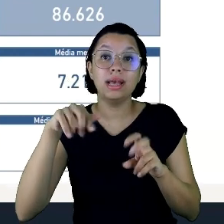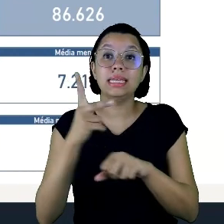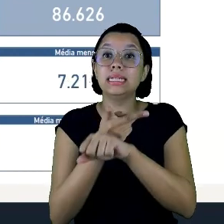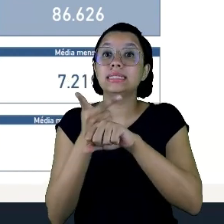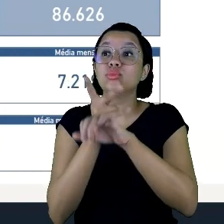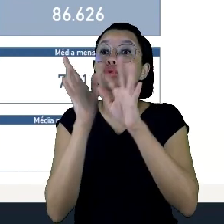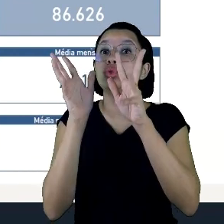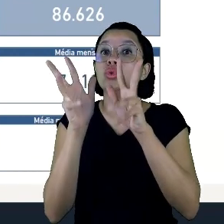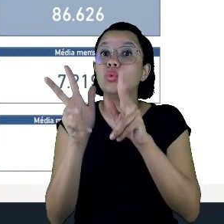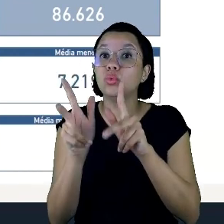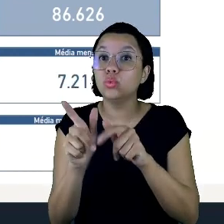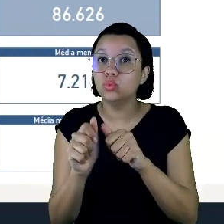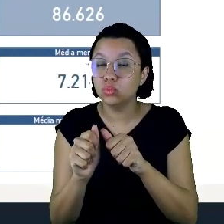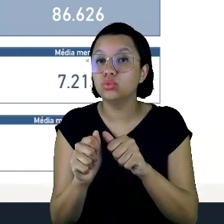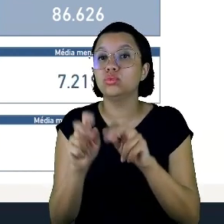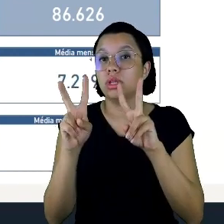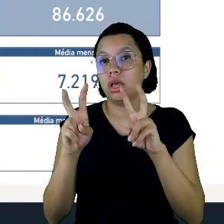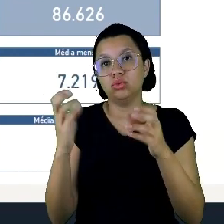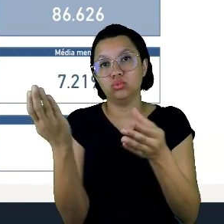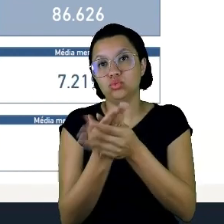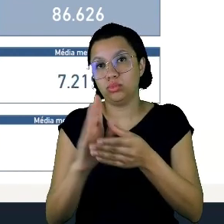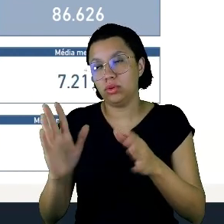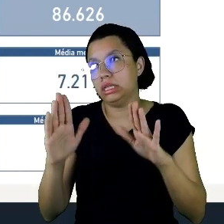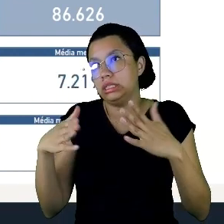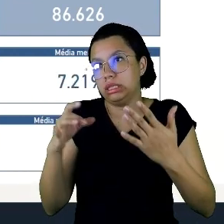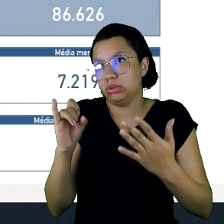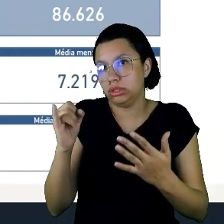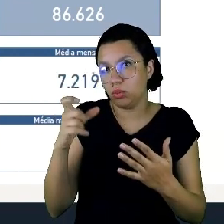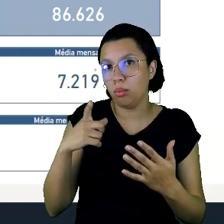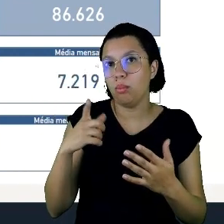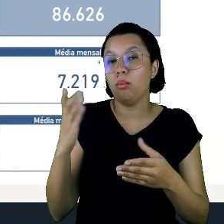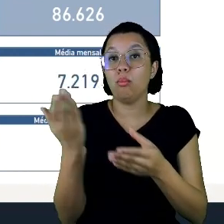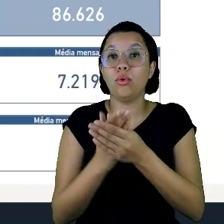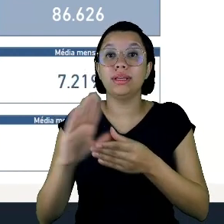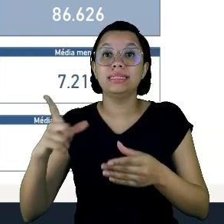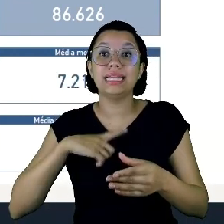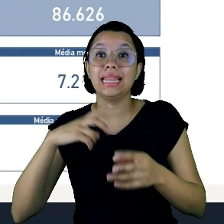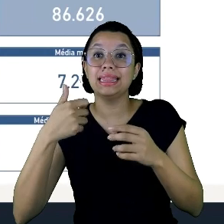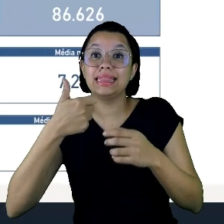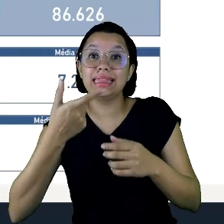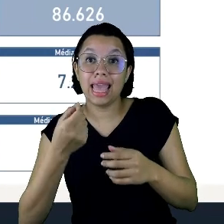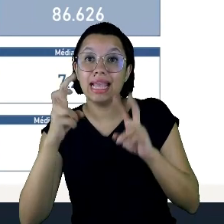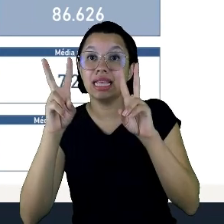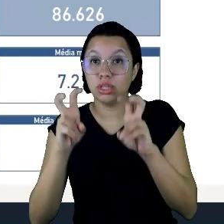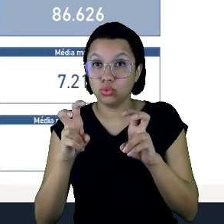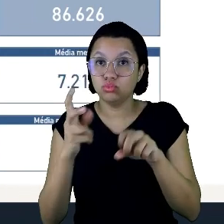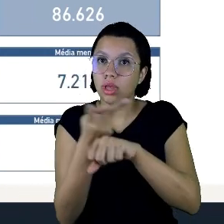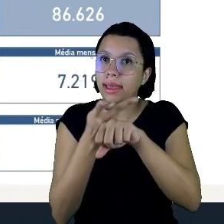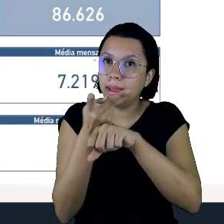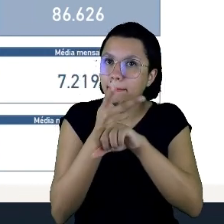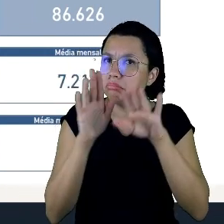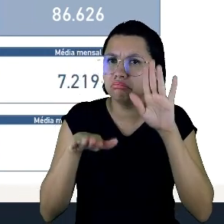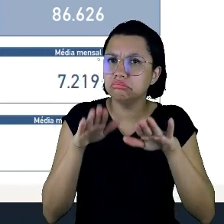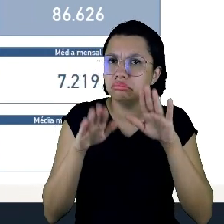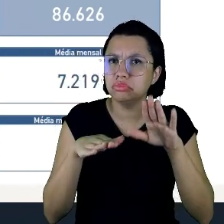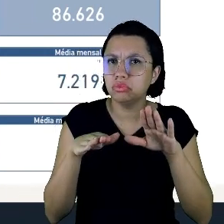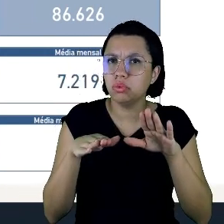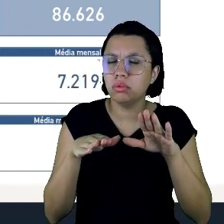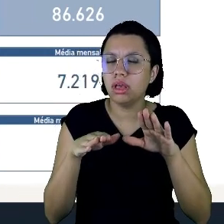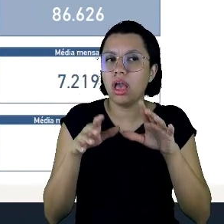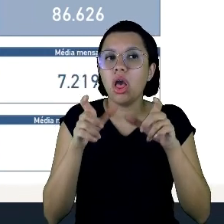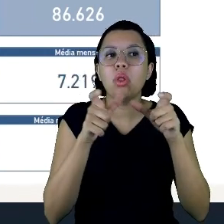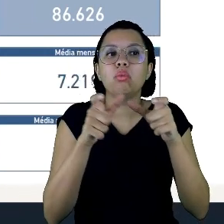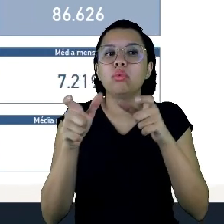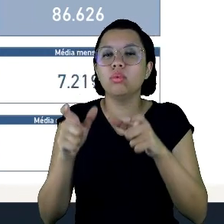trazia o assunto principal. E aqui ele está buscando todos os assuntos do processo. Então, se o processo tem 10 assuntos, ele busca em